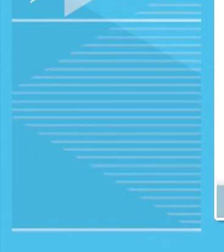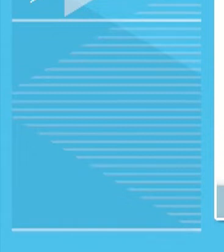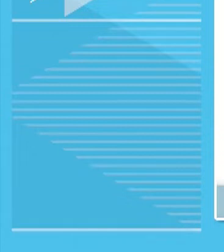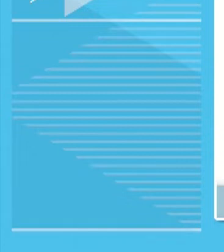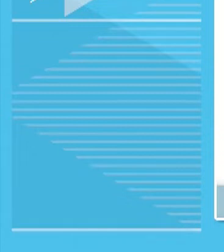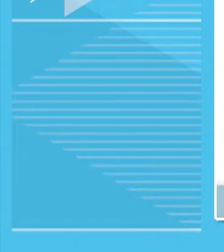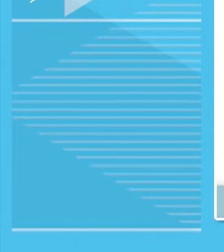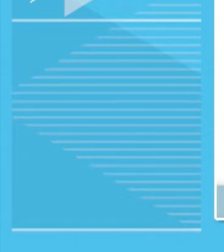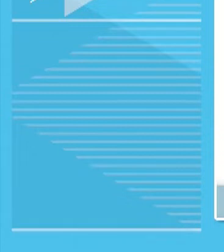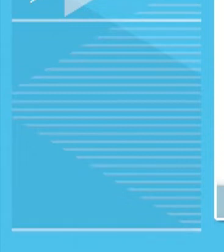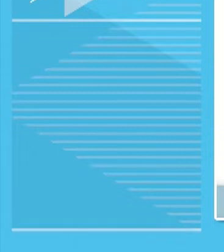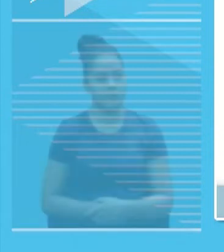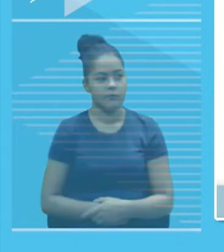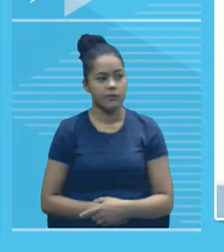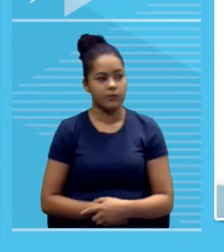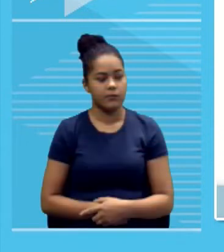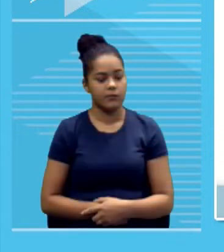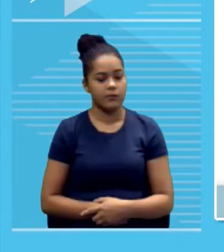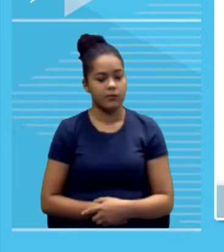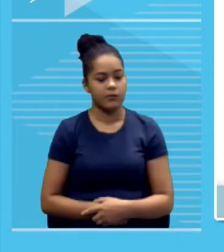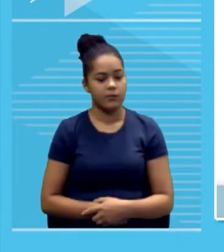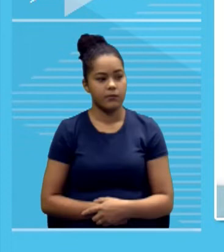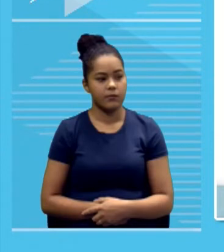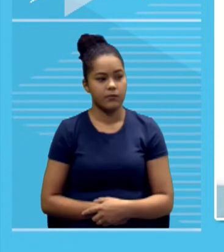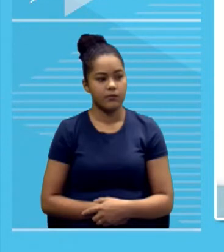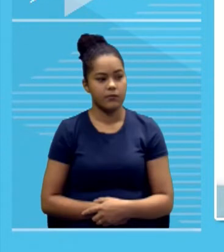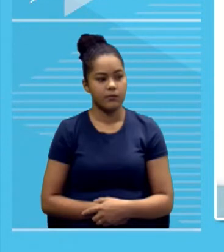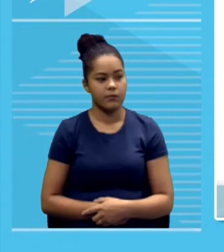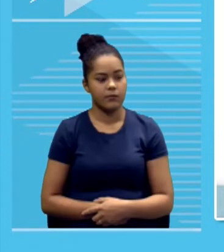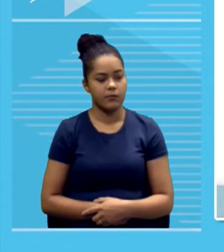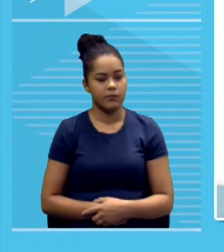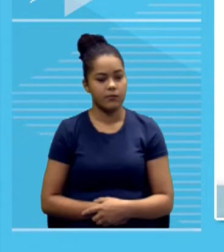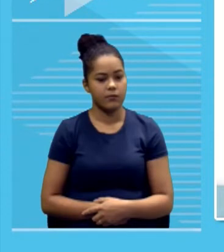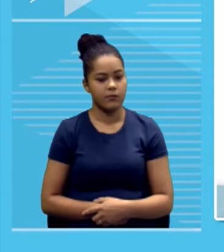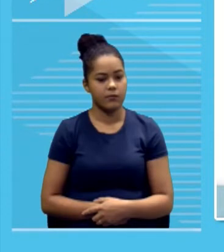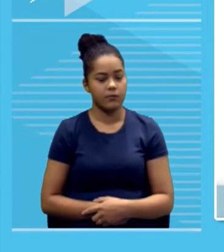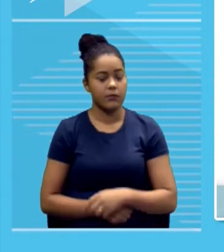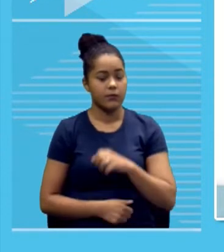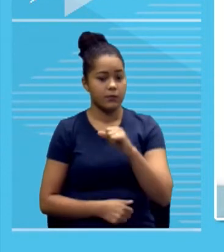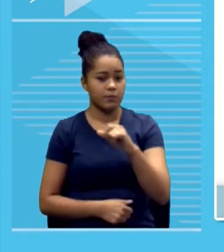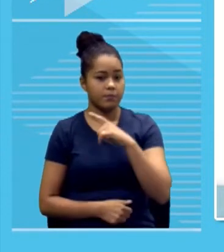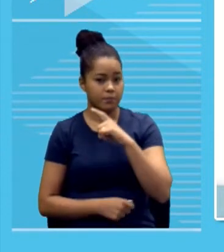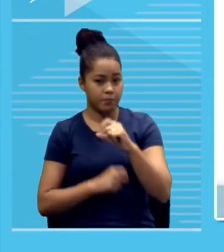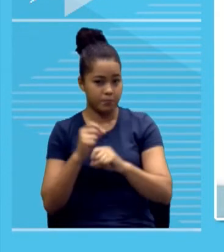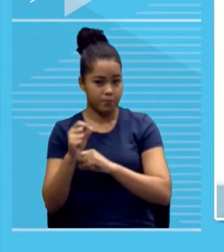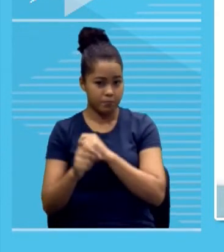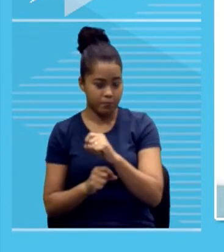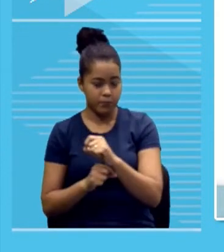associação mista. Quando eu faço uma associação em série e em paralelo.